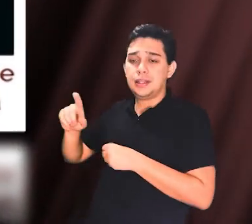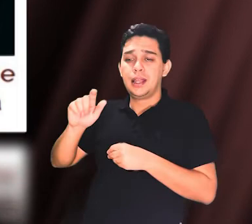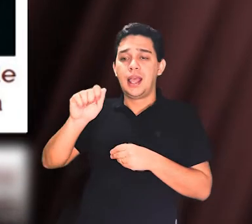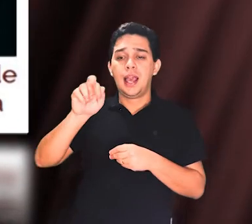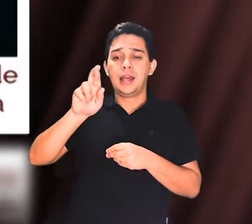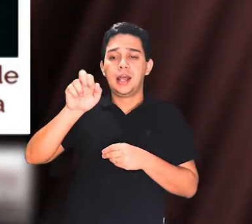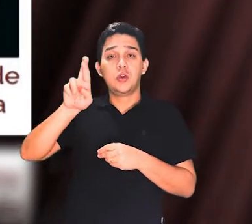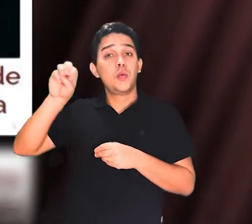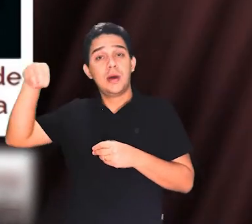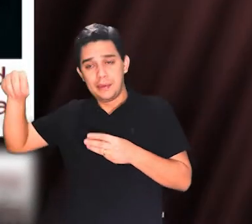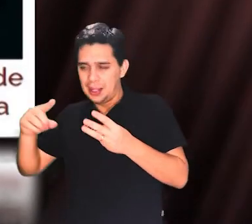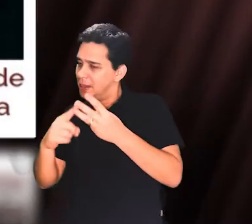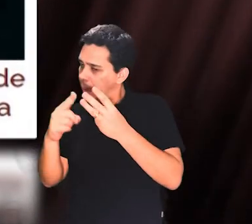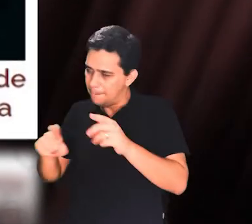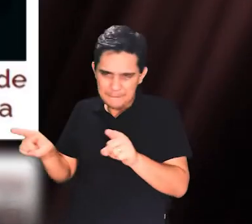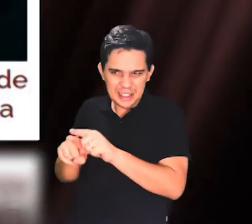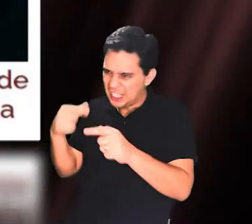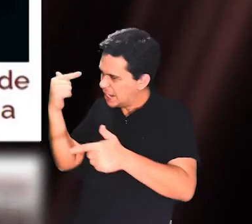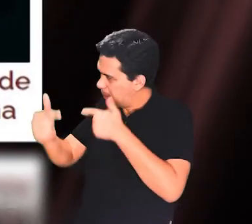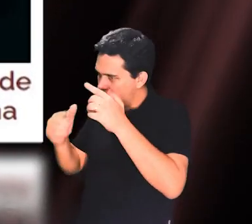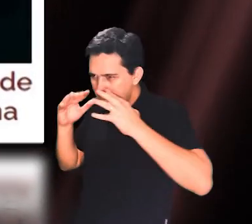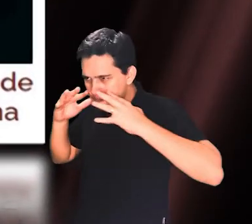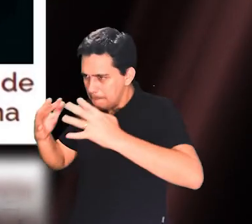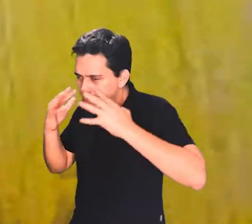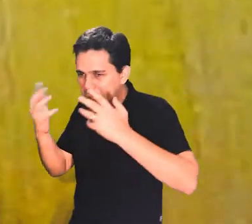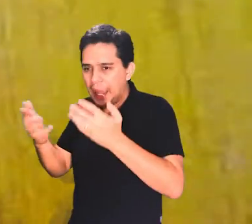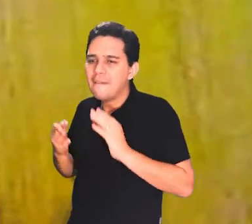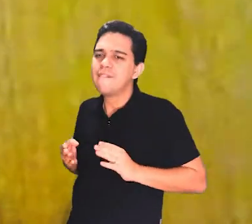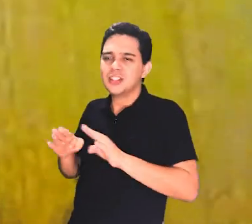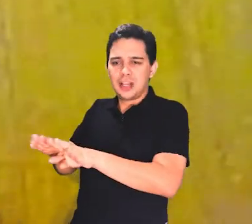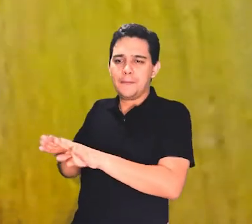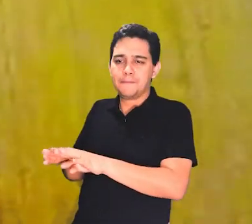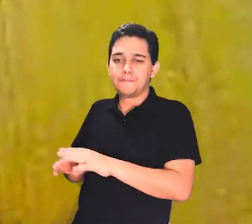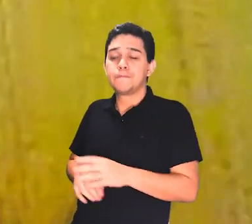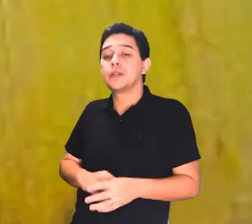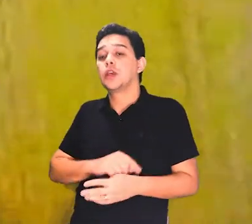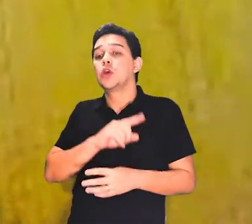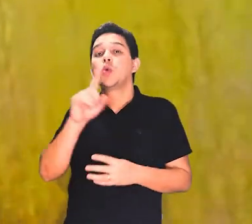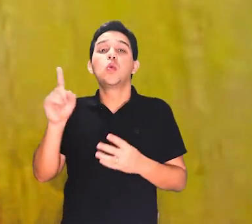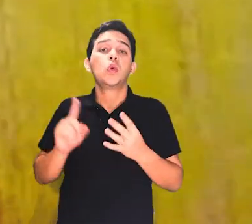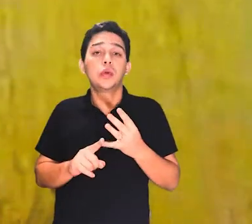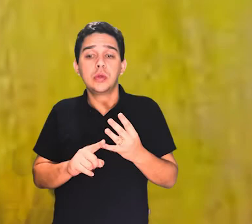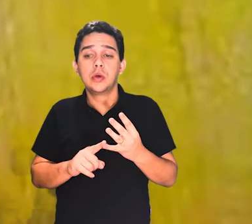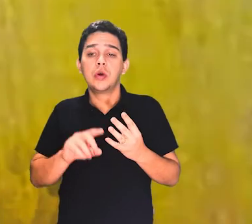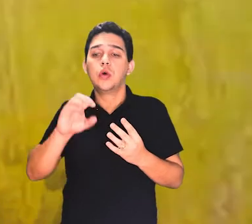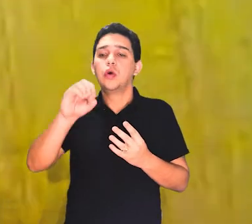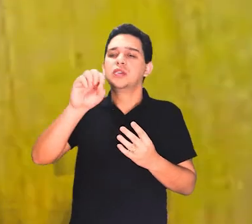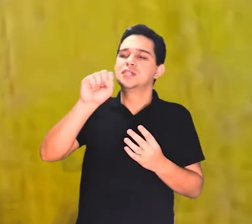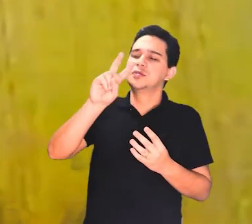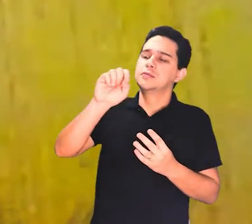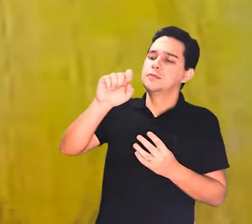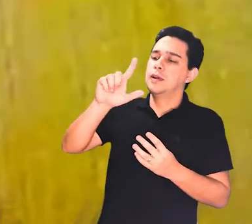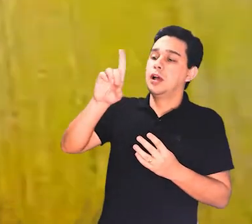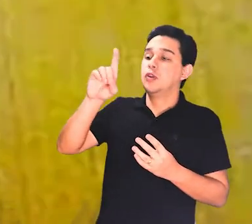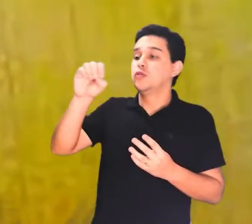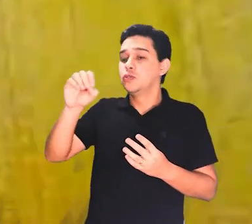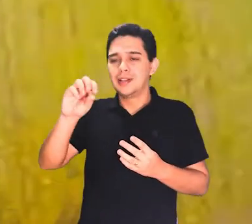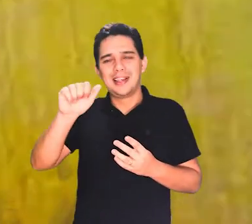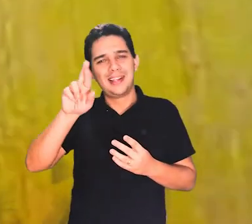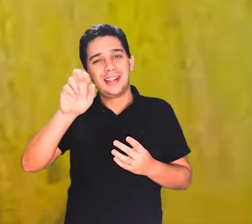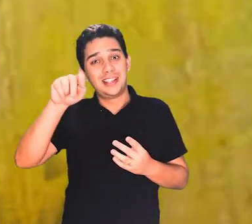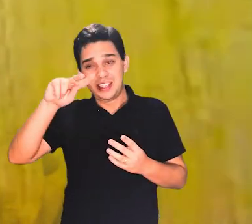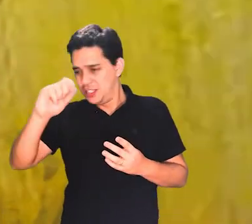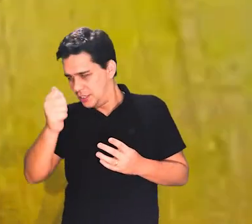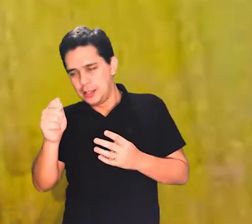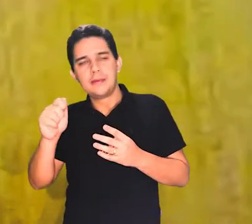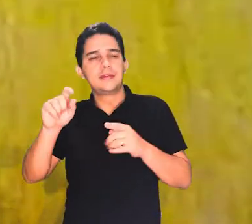trabalhado intensamente. E o Oswaldo Aranha, que fica em Barra do Piraí, sempre foi muito trabalhado pelos colegas do individual e do